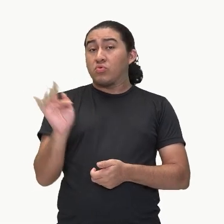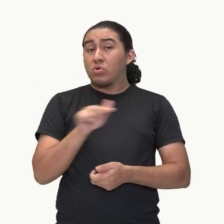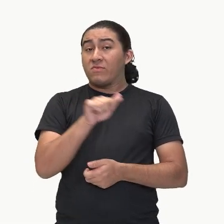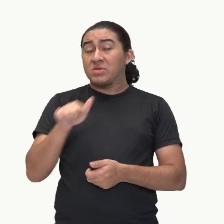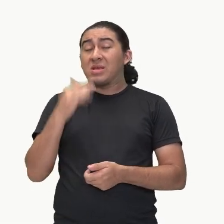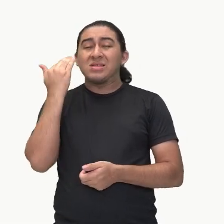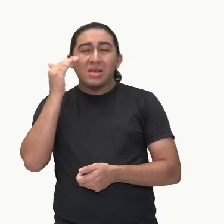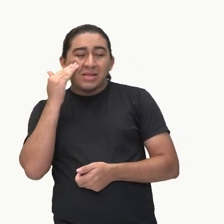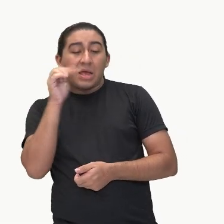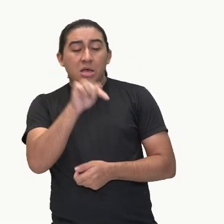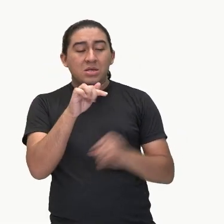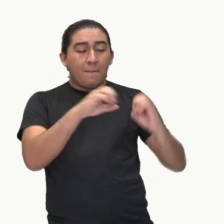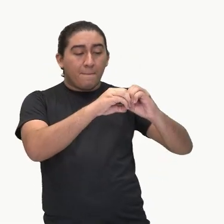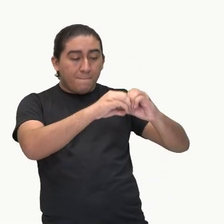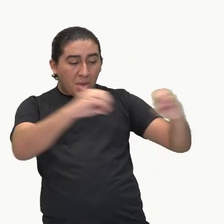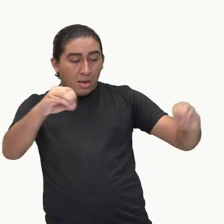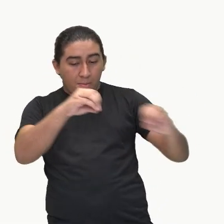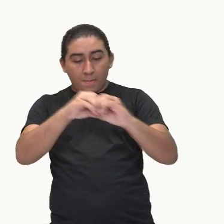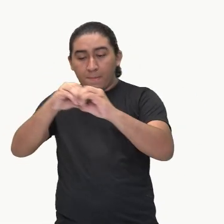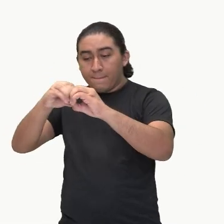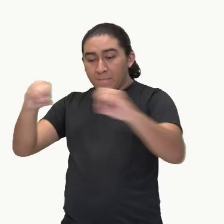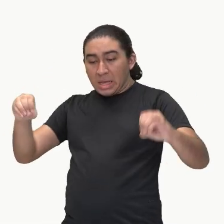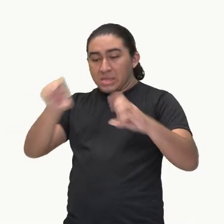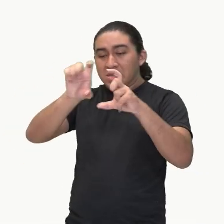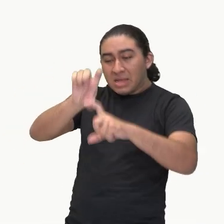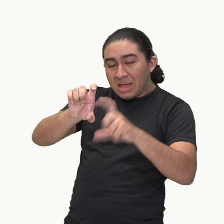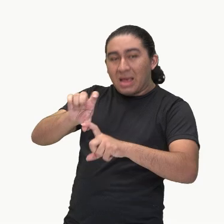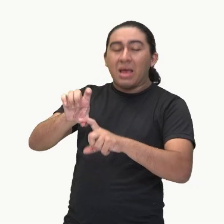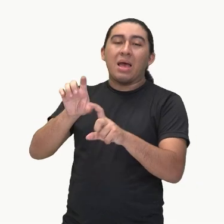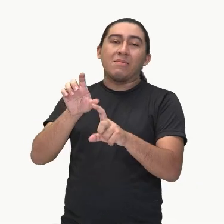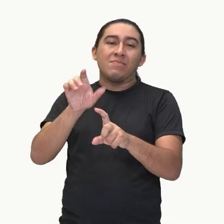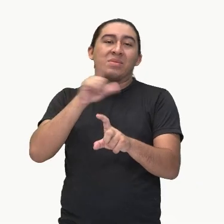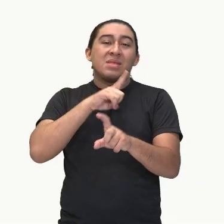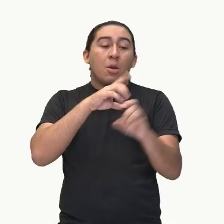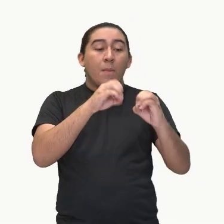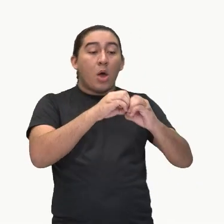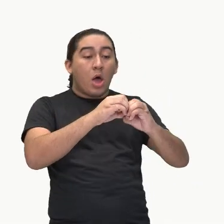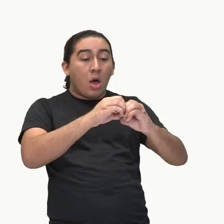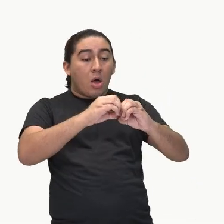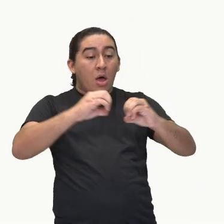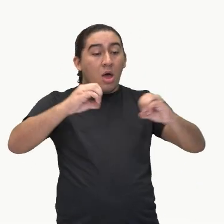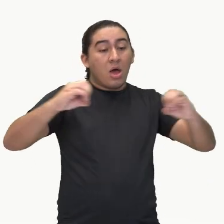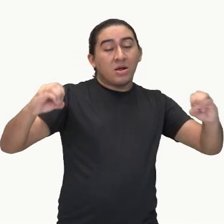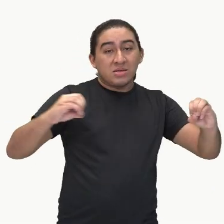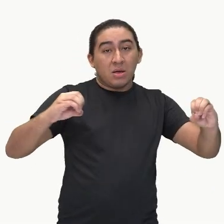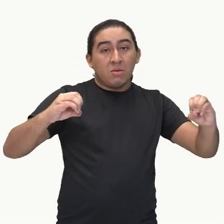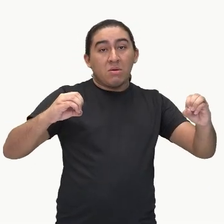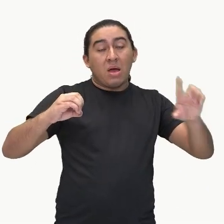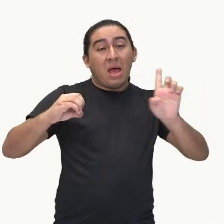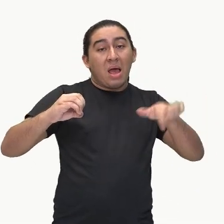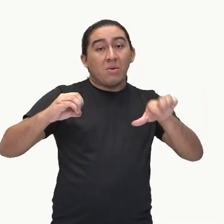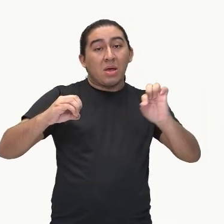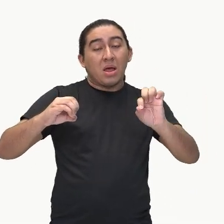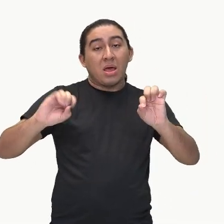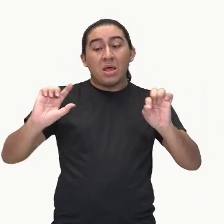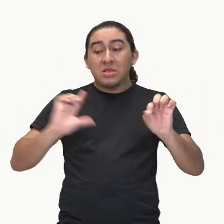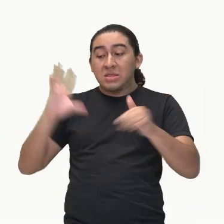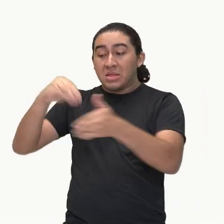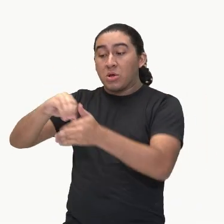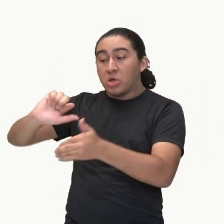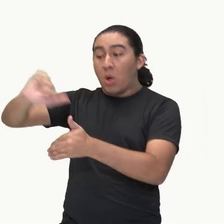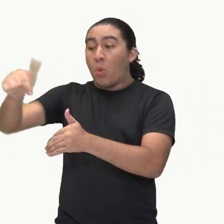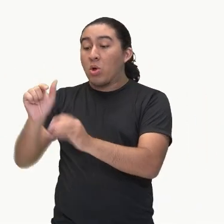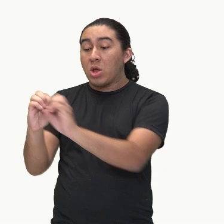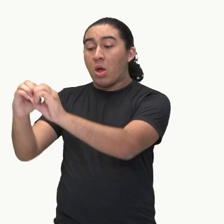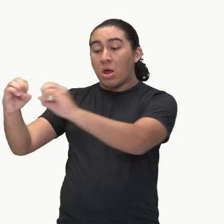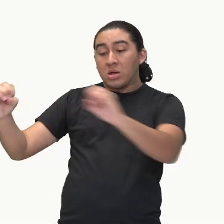por subordinação, lá vocês vão ver que de repente pode ter uma oração inteira que é sujeito da outra. Pode ter uma oração inteira